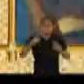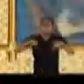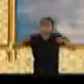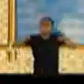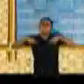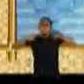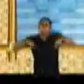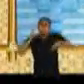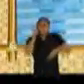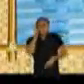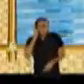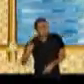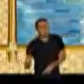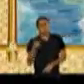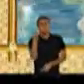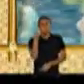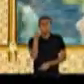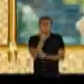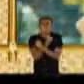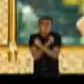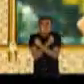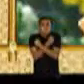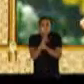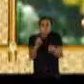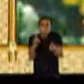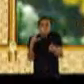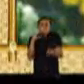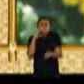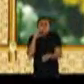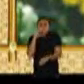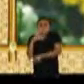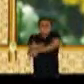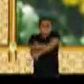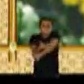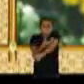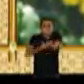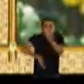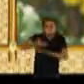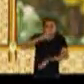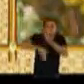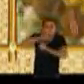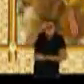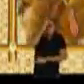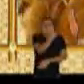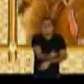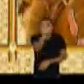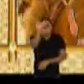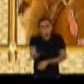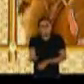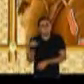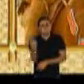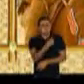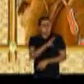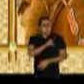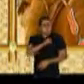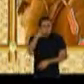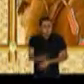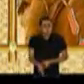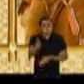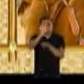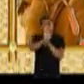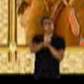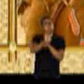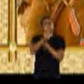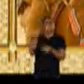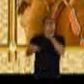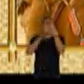redes, e do abraço se não fosse o nosso calor? O que seria do nosso amor se não existisse esse